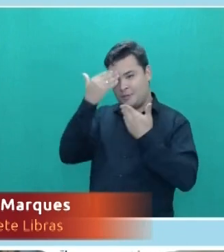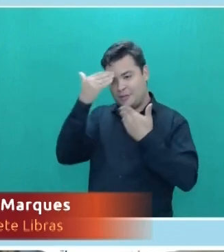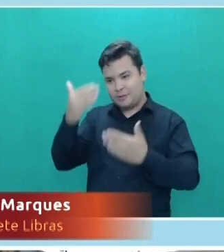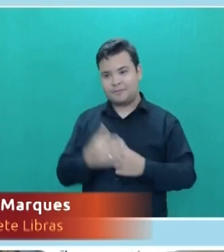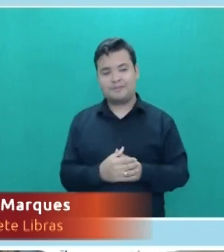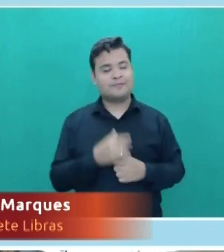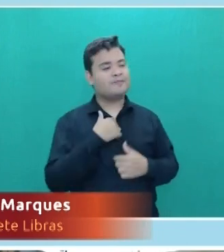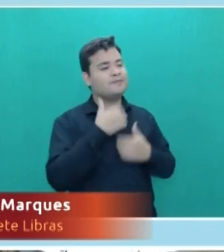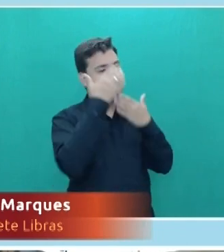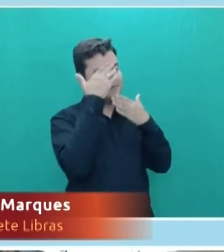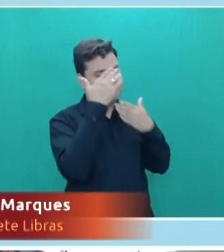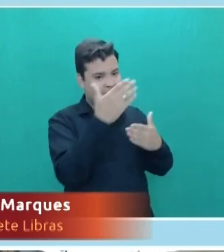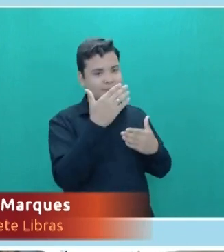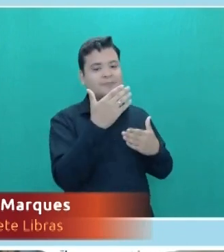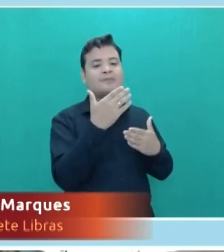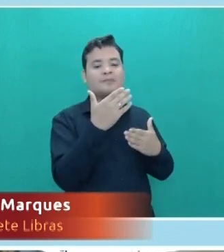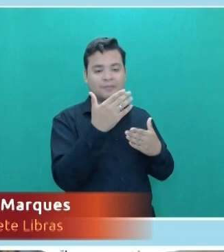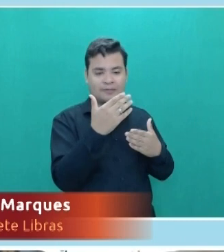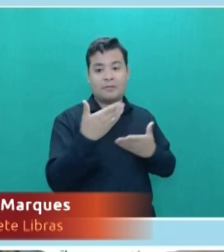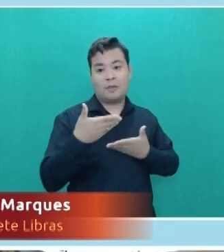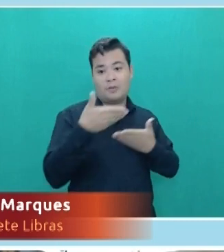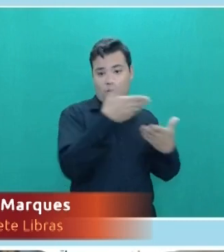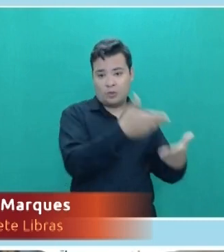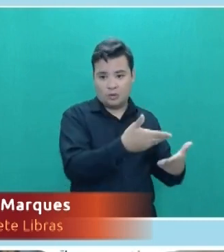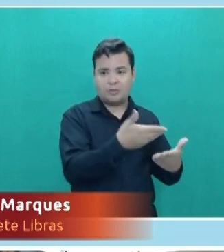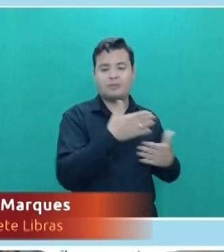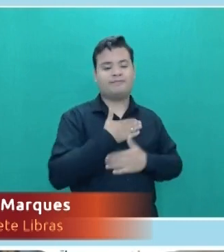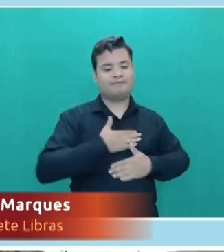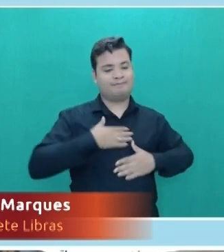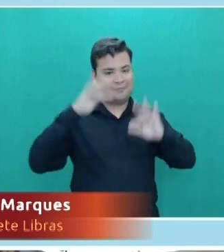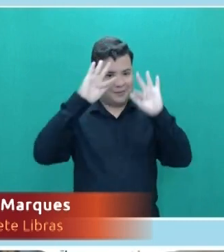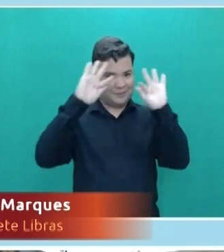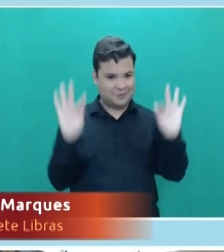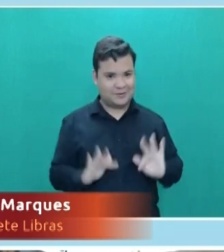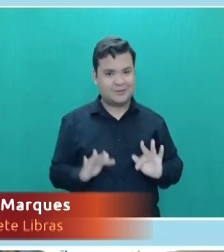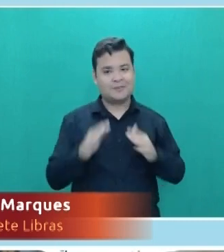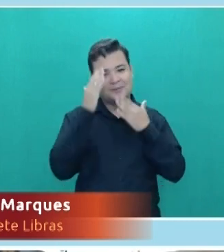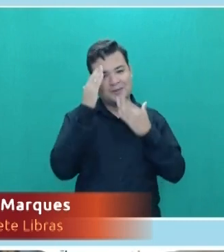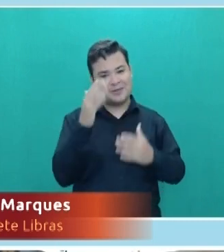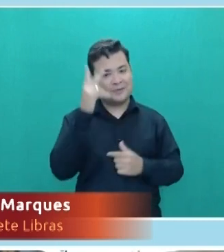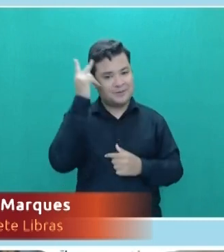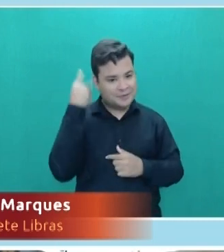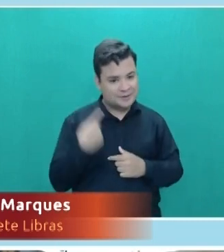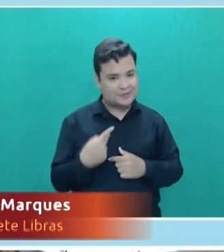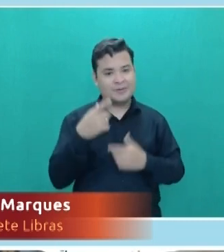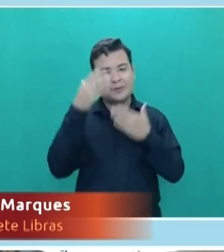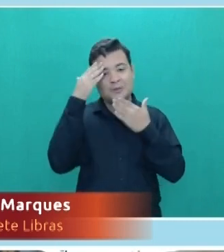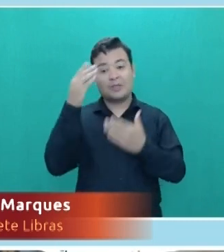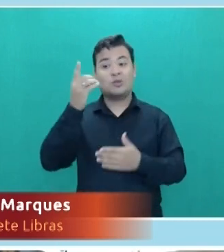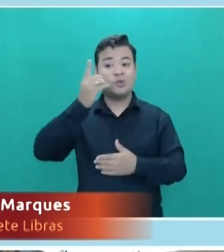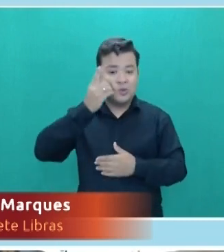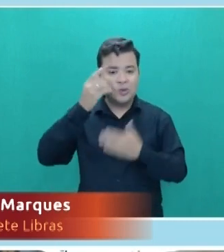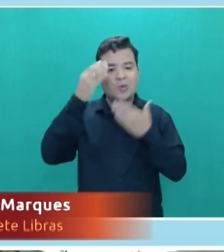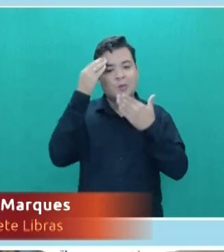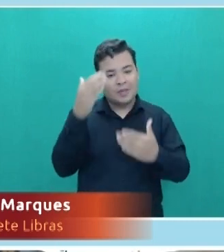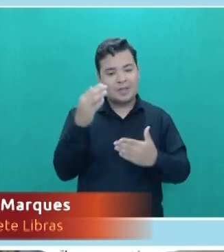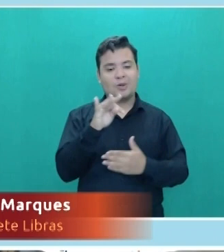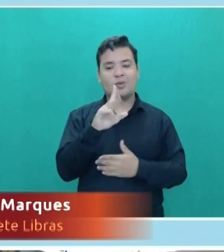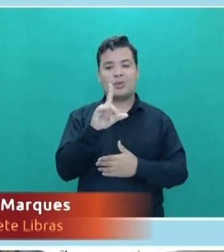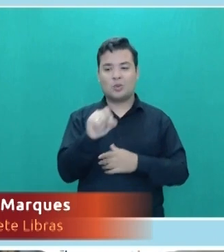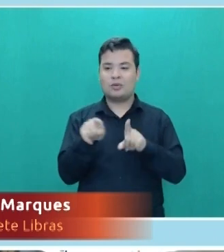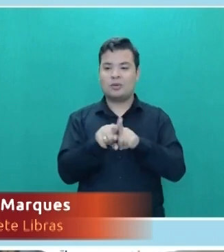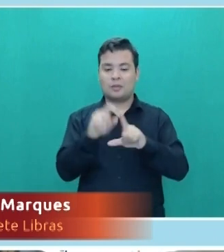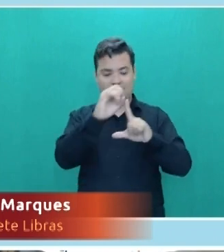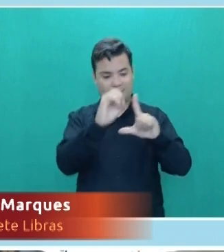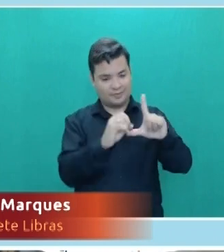Muito obrigado pela presença aqui, pelo convite. Fiquei muito feliz. Obrigado, Camila. Obrigado, Diogo. Obrigado, Túlio. Muito obrigado, TV UFG,